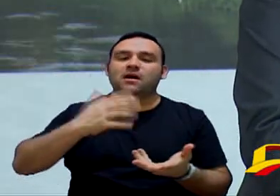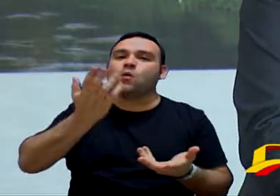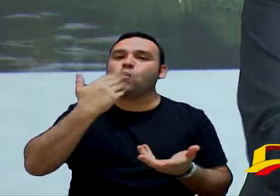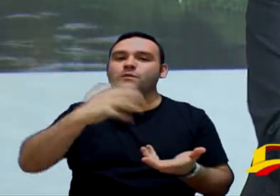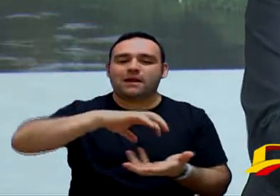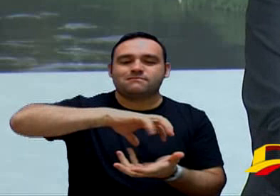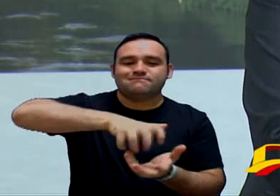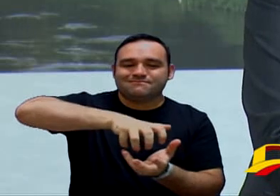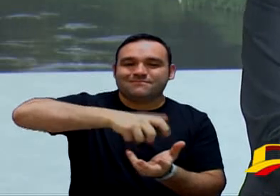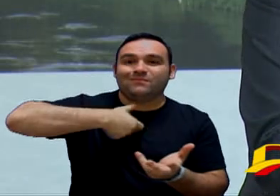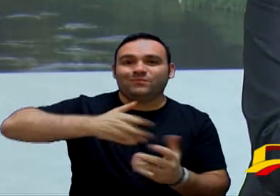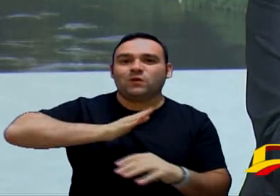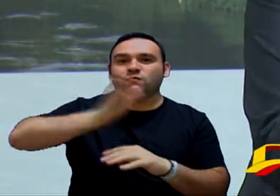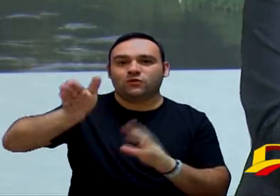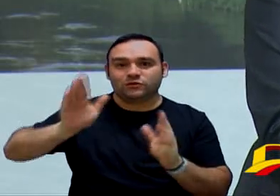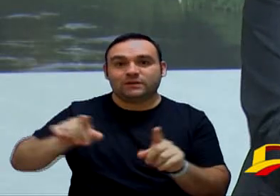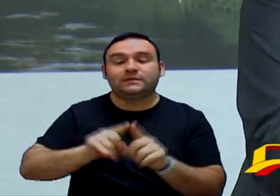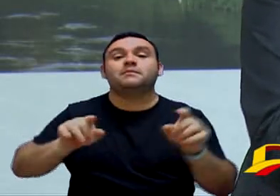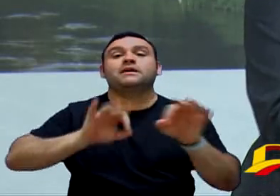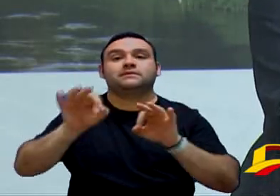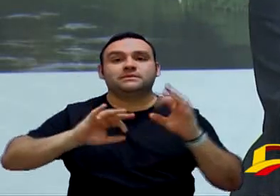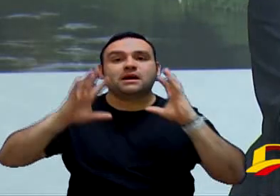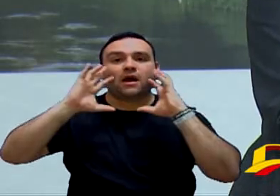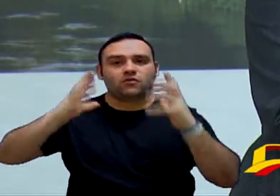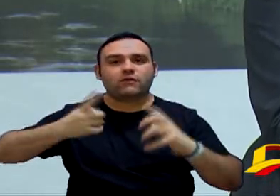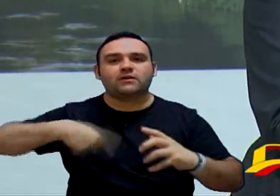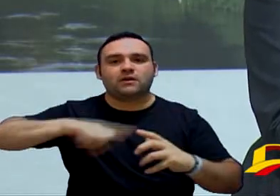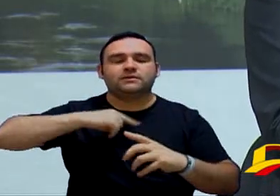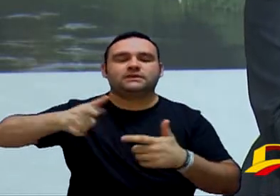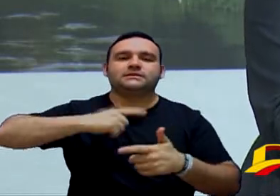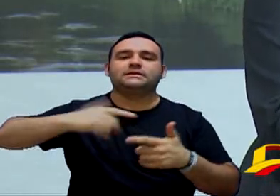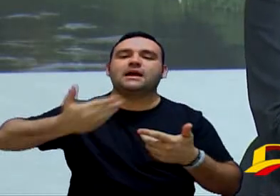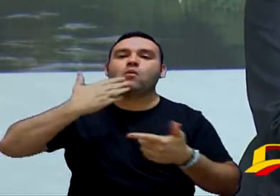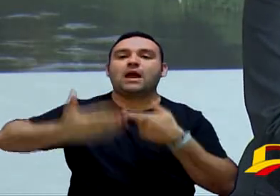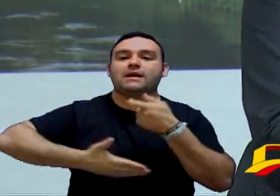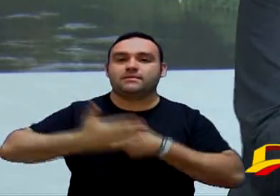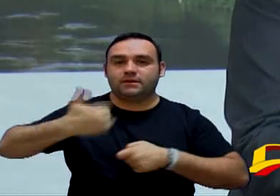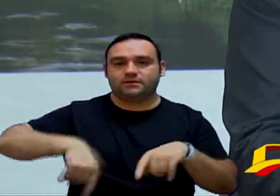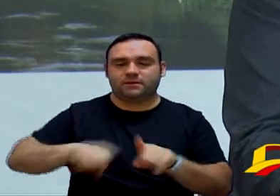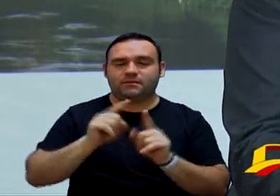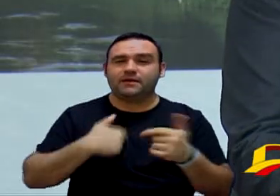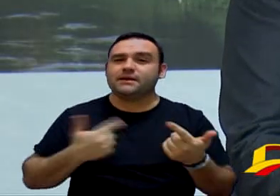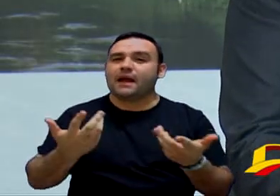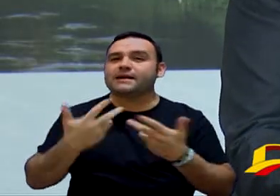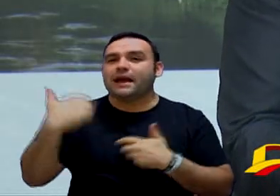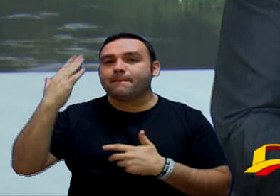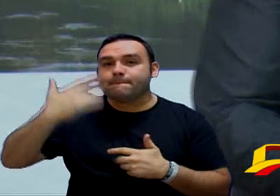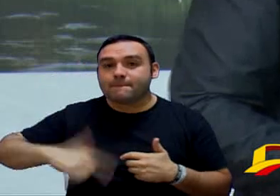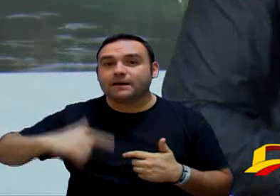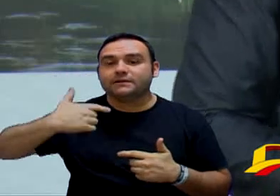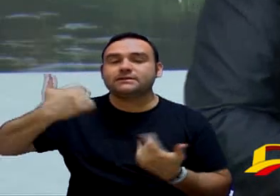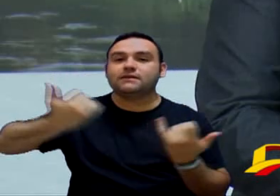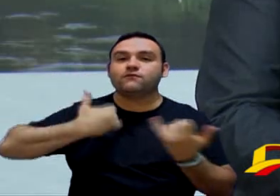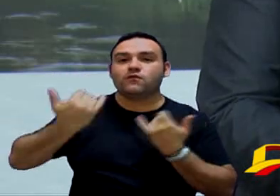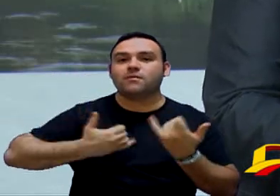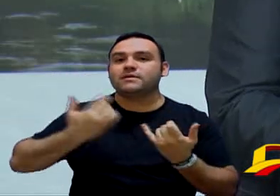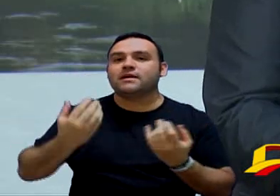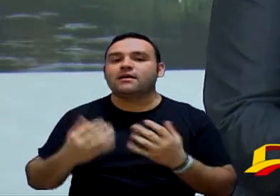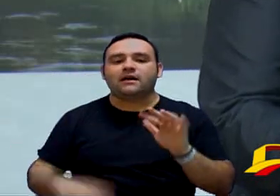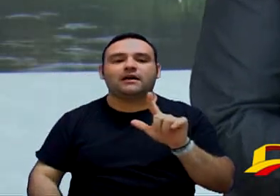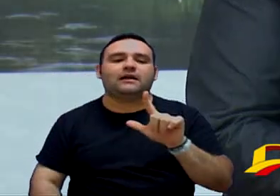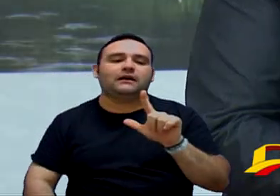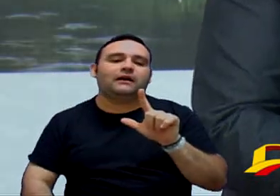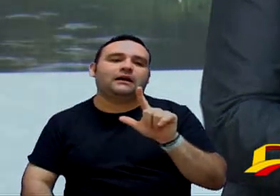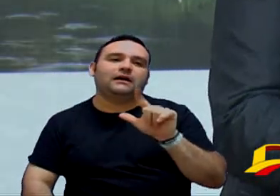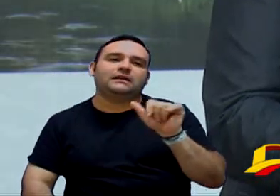Eu já fui lá e já tá sendo resolvido então com o requerimento também buscando informações como ela finde